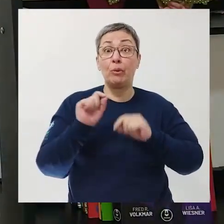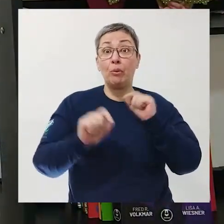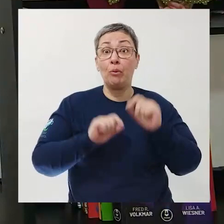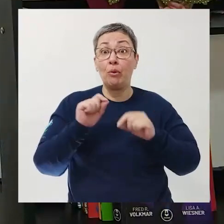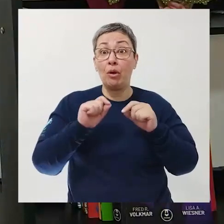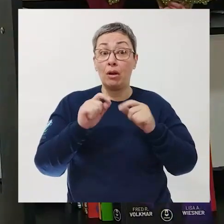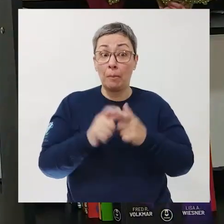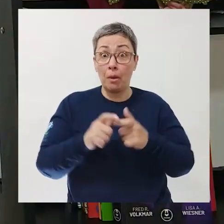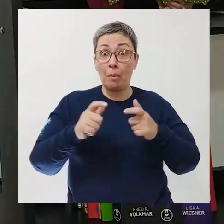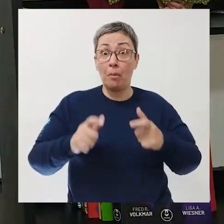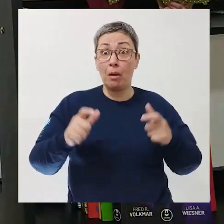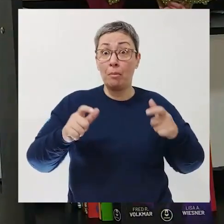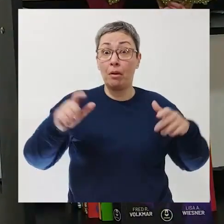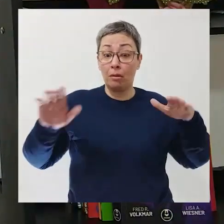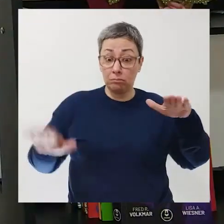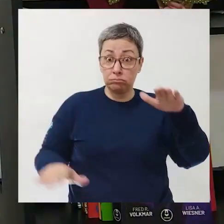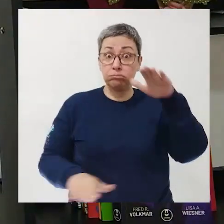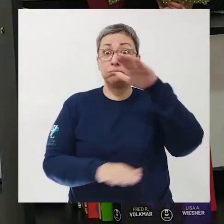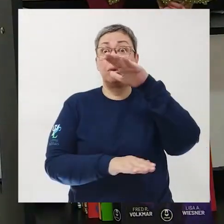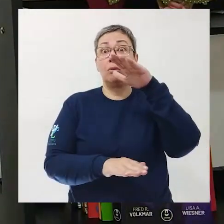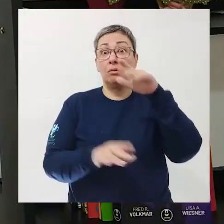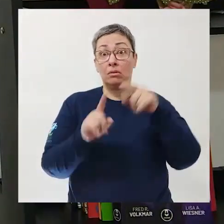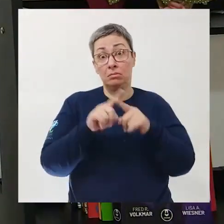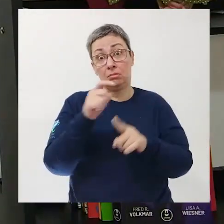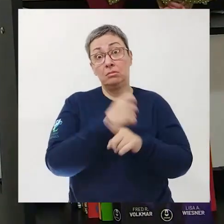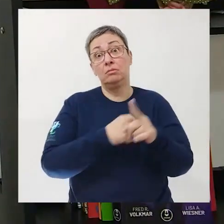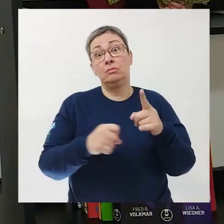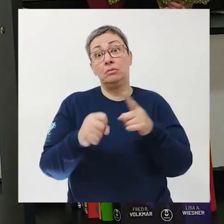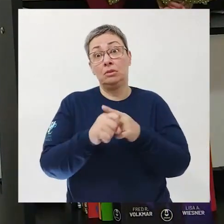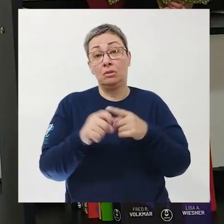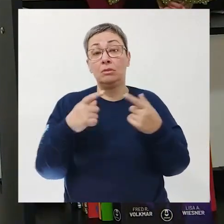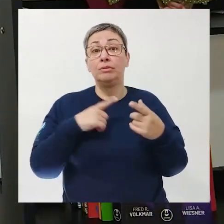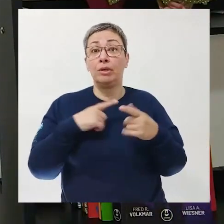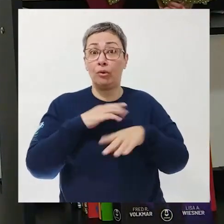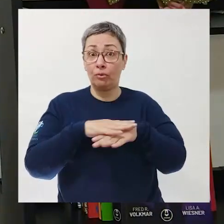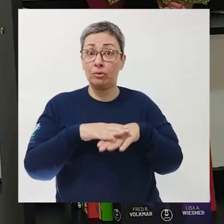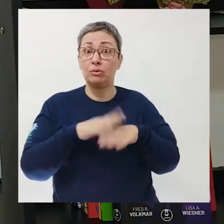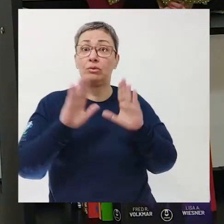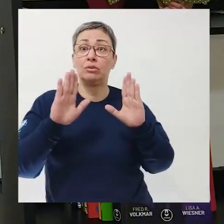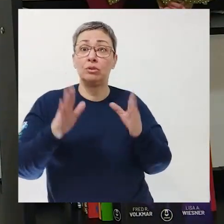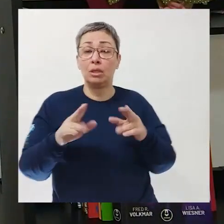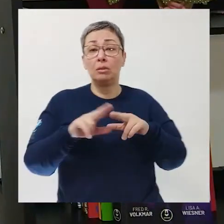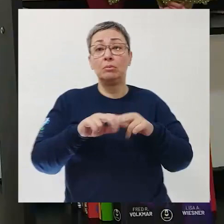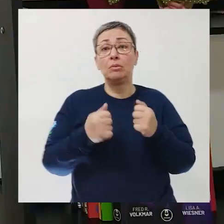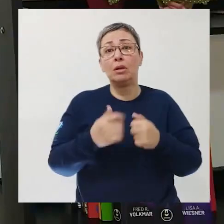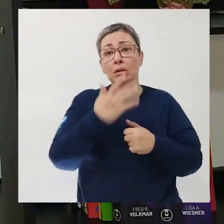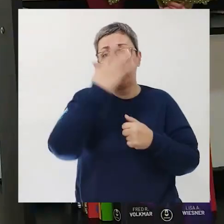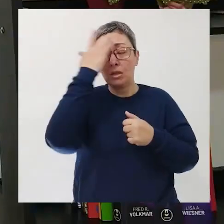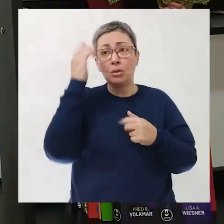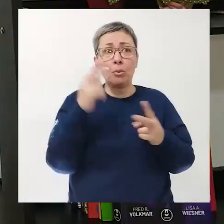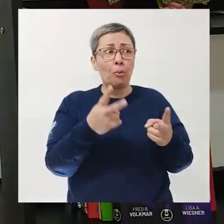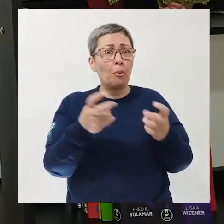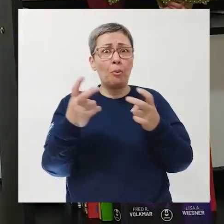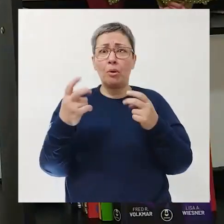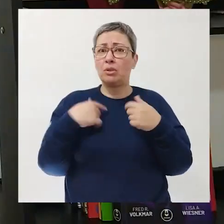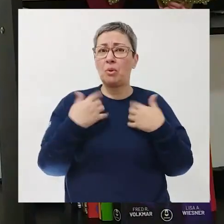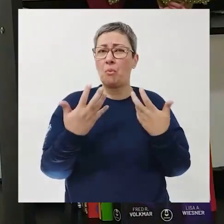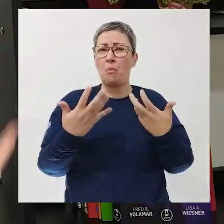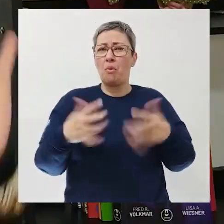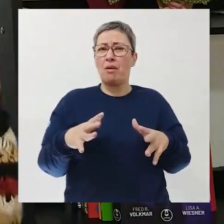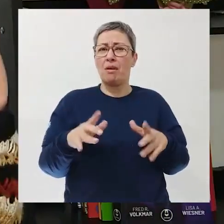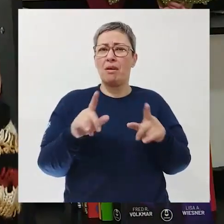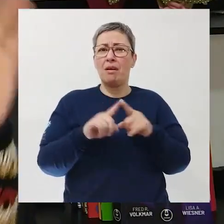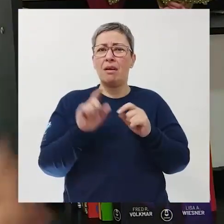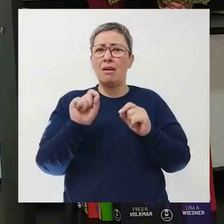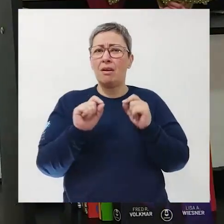Isso acaba provocando um aumento na desigualdade social, nas desigualdades sociais que a gente tem tanto conversado. Pelo fato das pessoas não perceberem ou